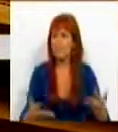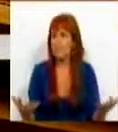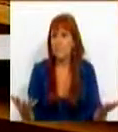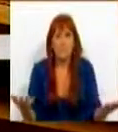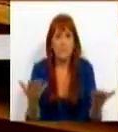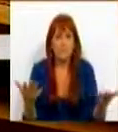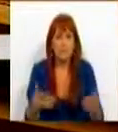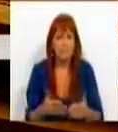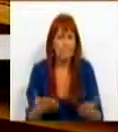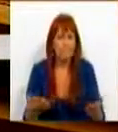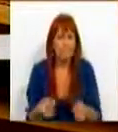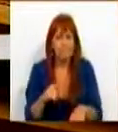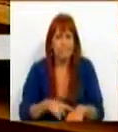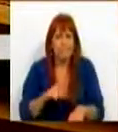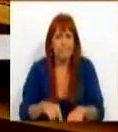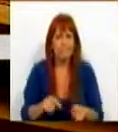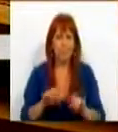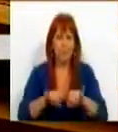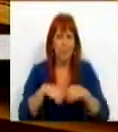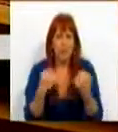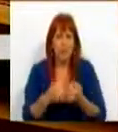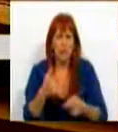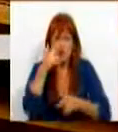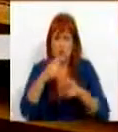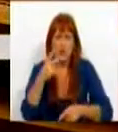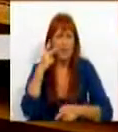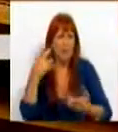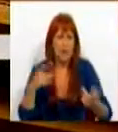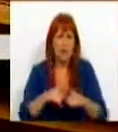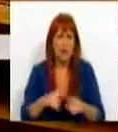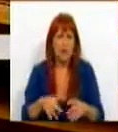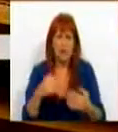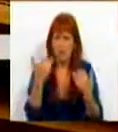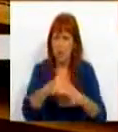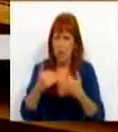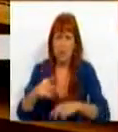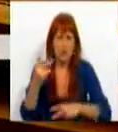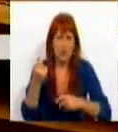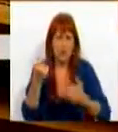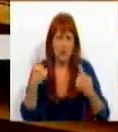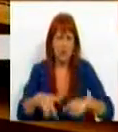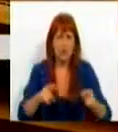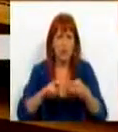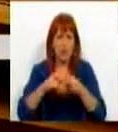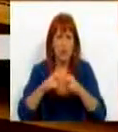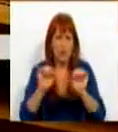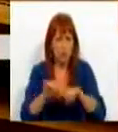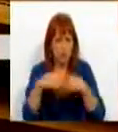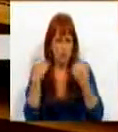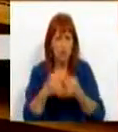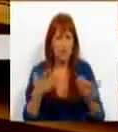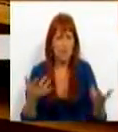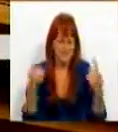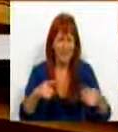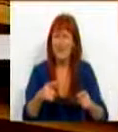aliás, num momento em que a sociedade, em que as pessoas vivem grandes constrangimentos financeiros, problemas sociais,